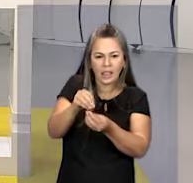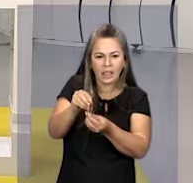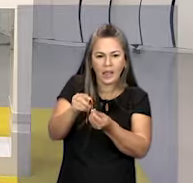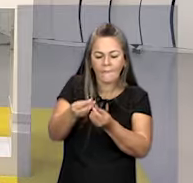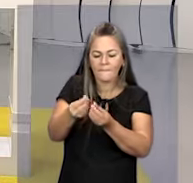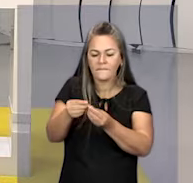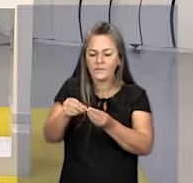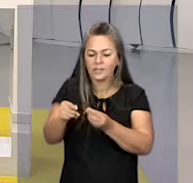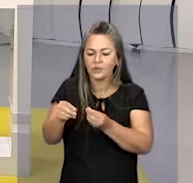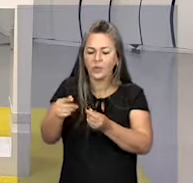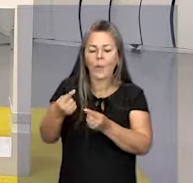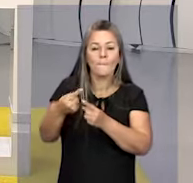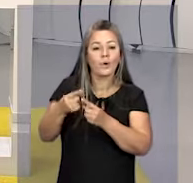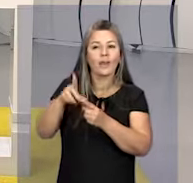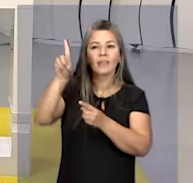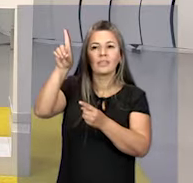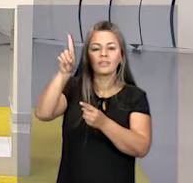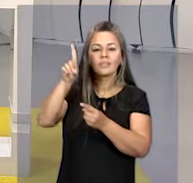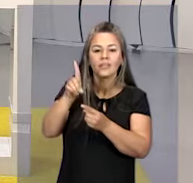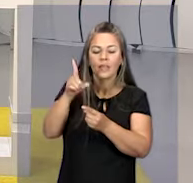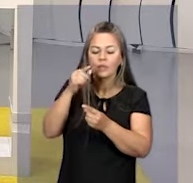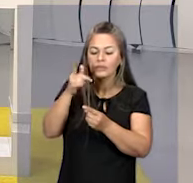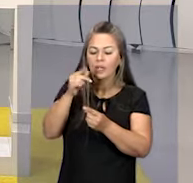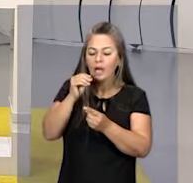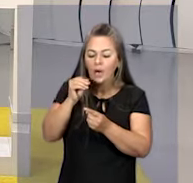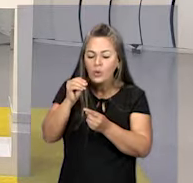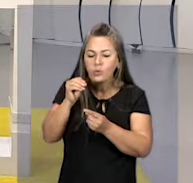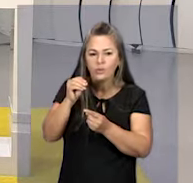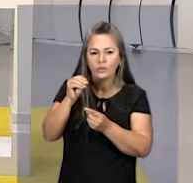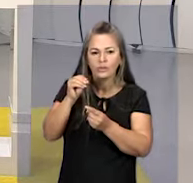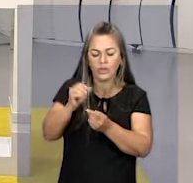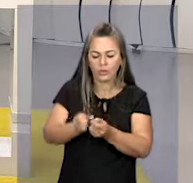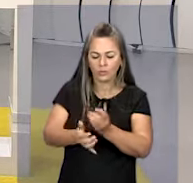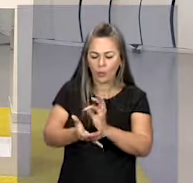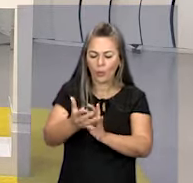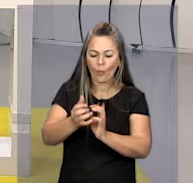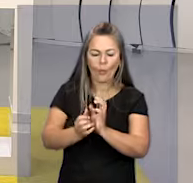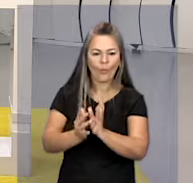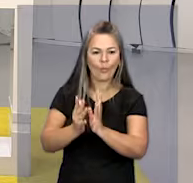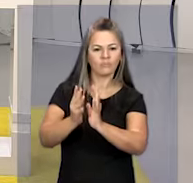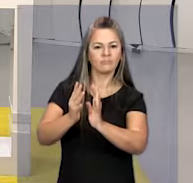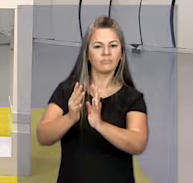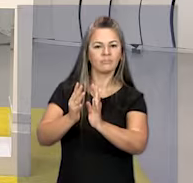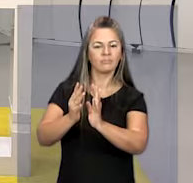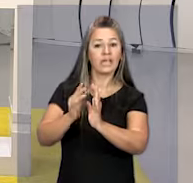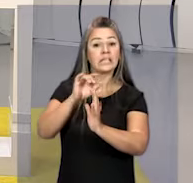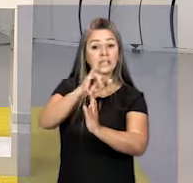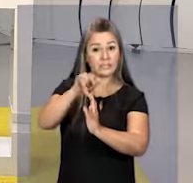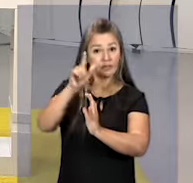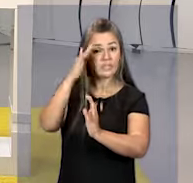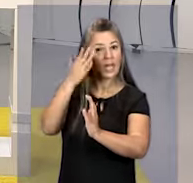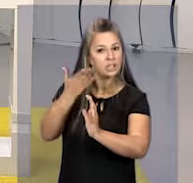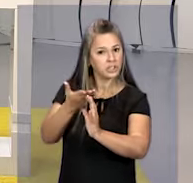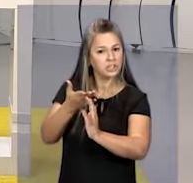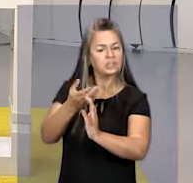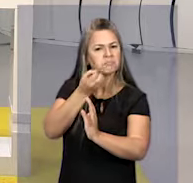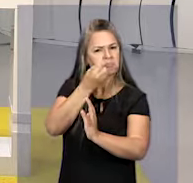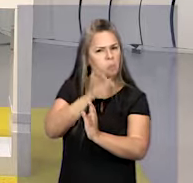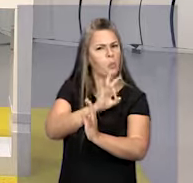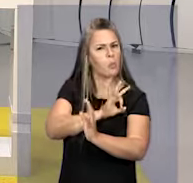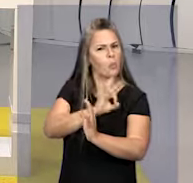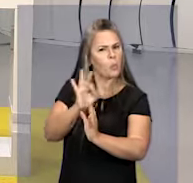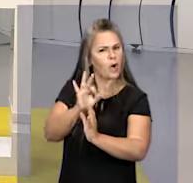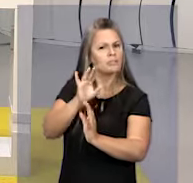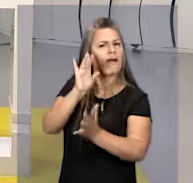forma especial porque Deus soprou o seu espírito nele. Para quem acredita nisso, é uma história bela e é